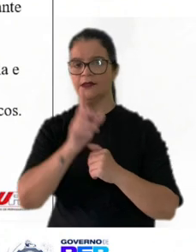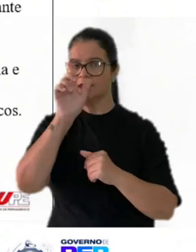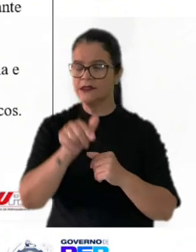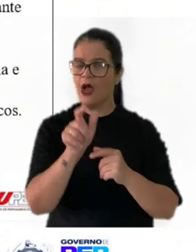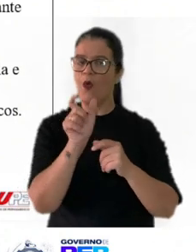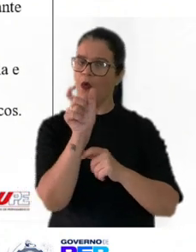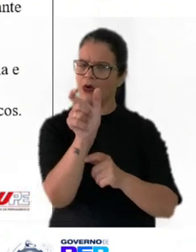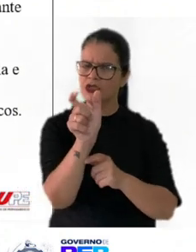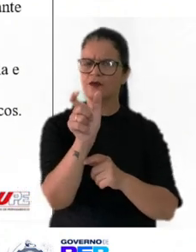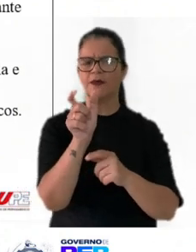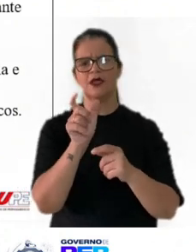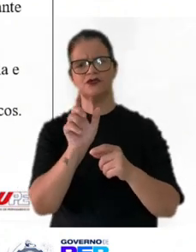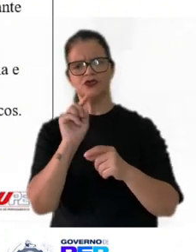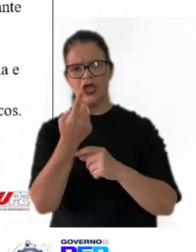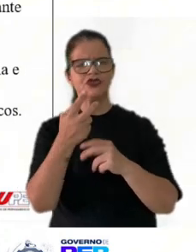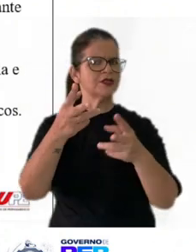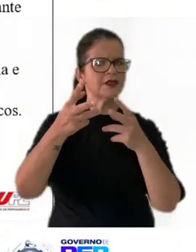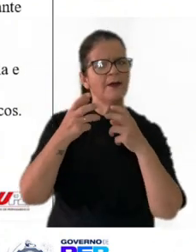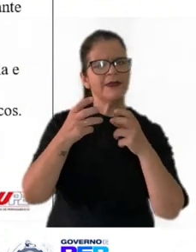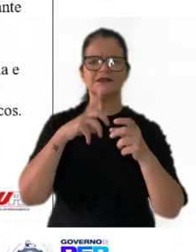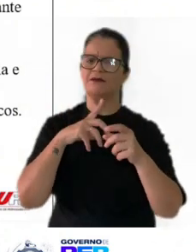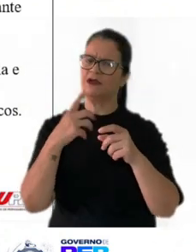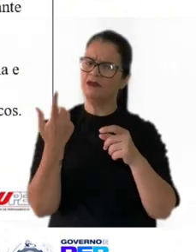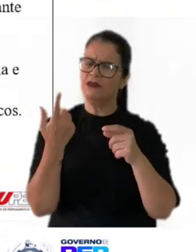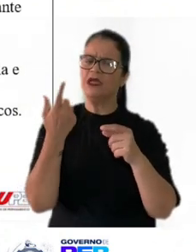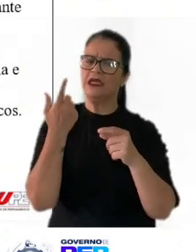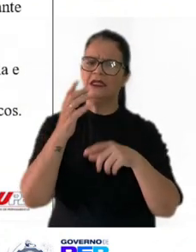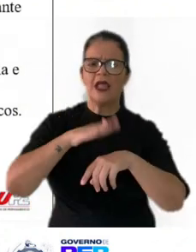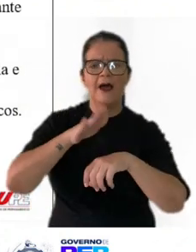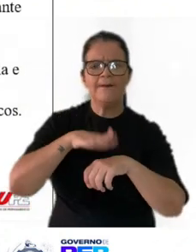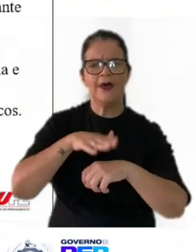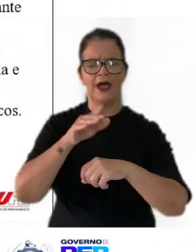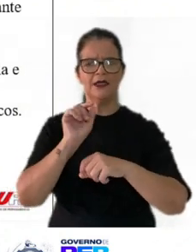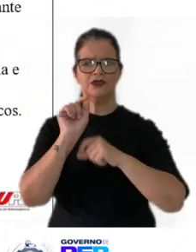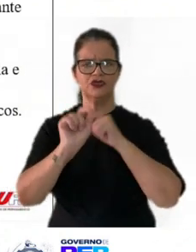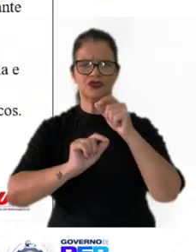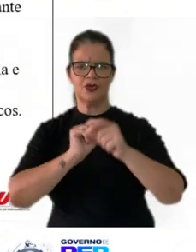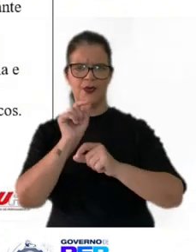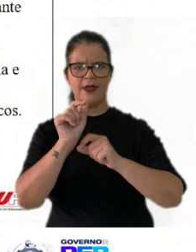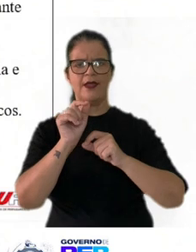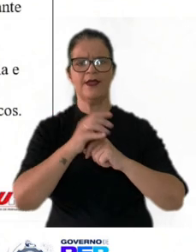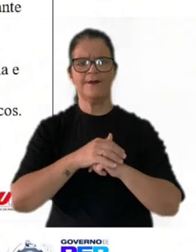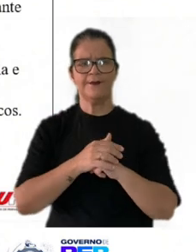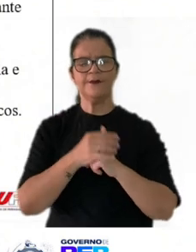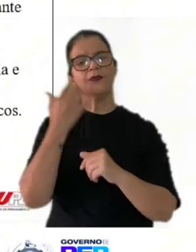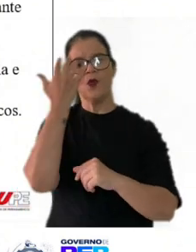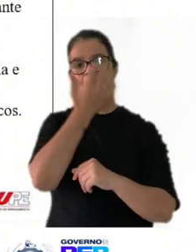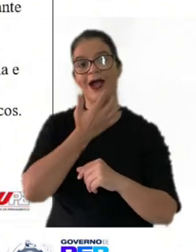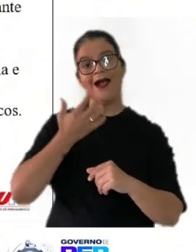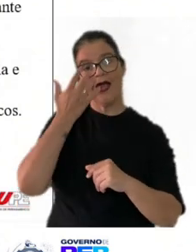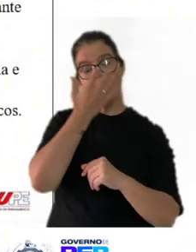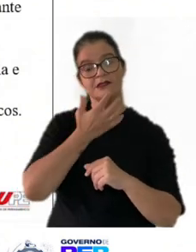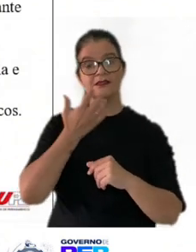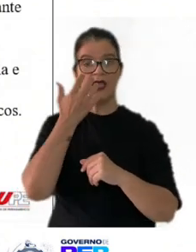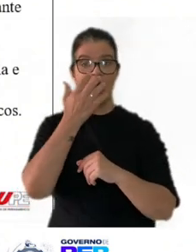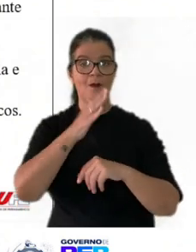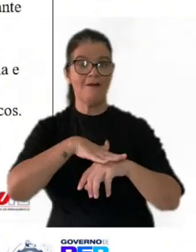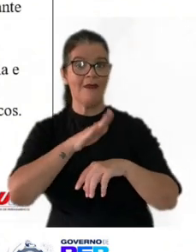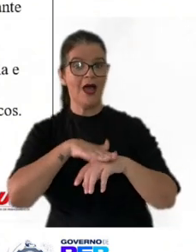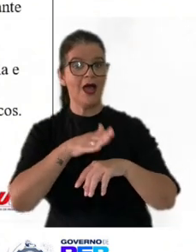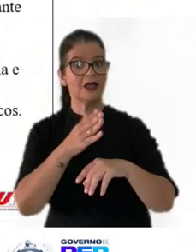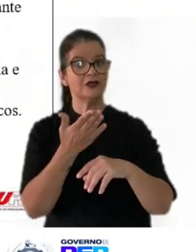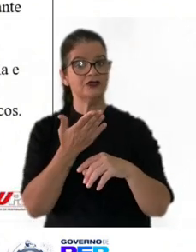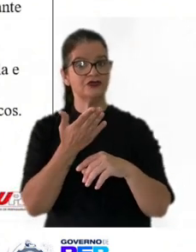aqui que a gente está percebendo que está muito mais para uma canção do que mesmo para uma questão de